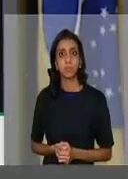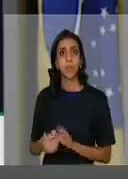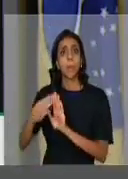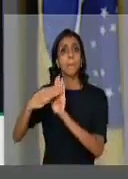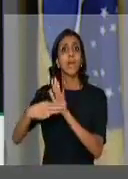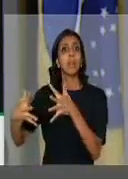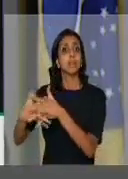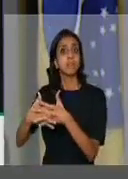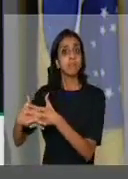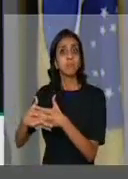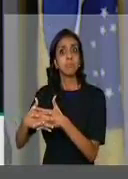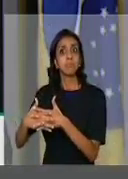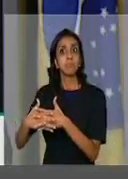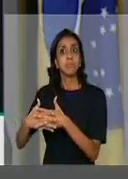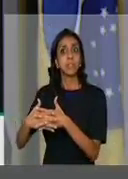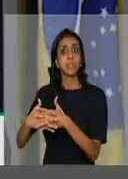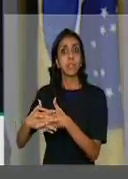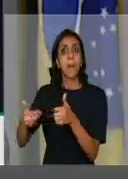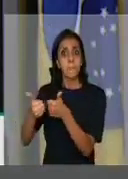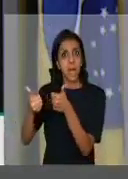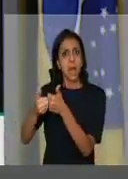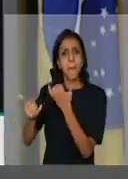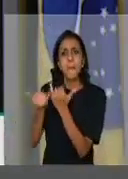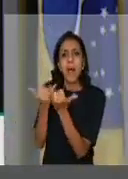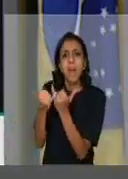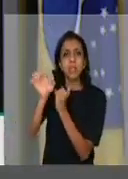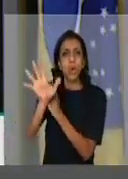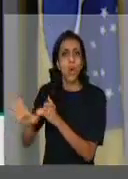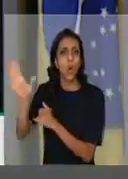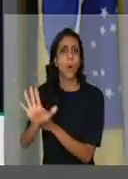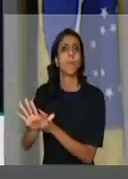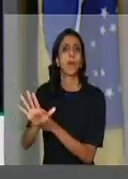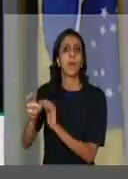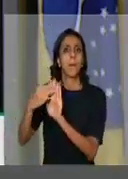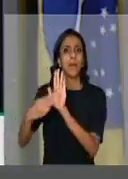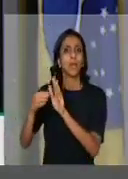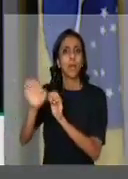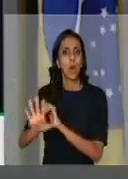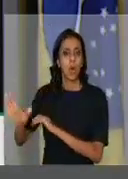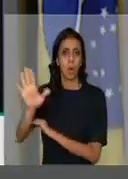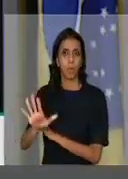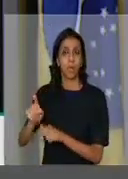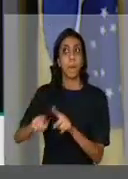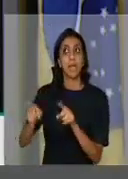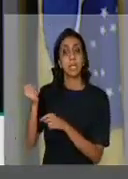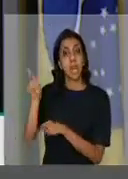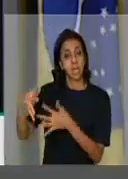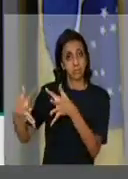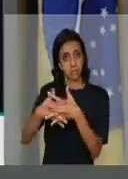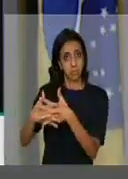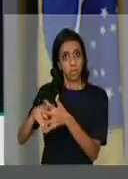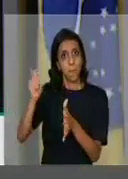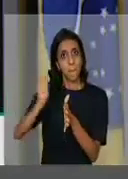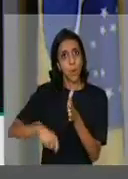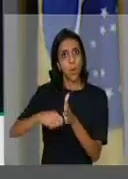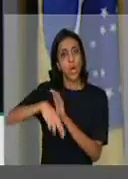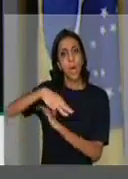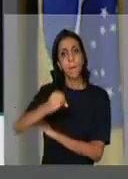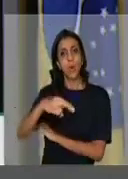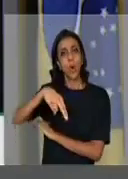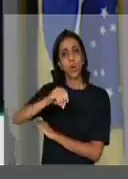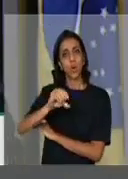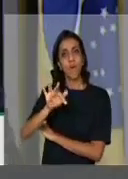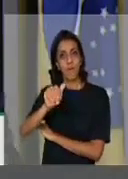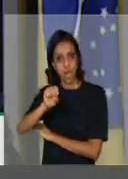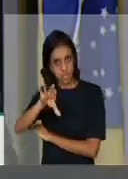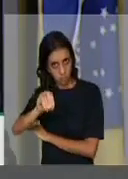Modelo americano, muito próximo do modelo europeu, com a distinção que eles têm um imposto